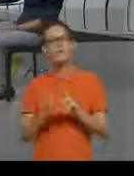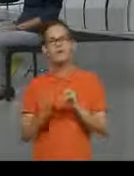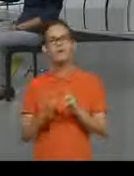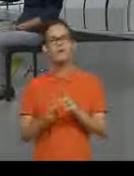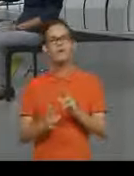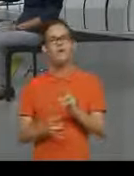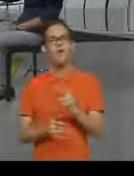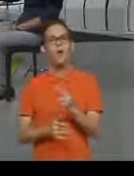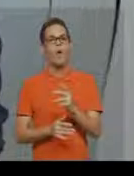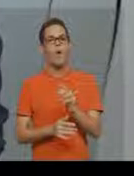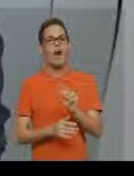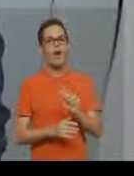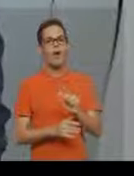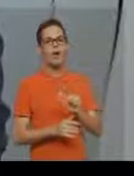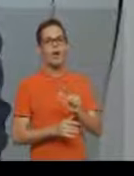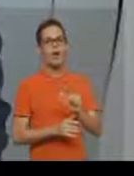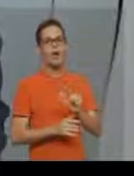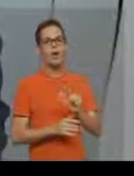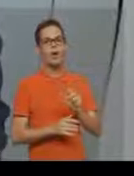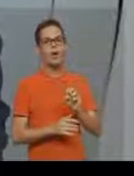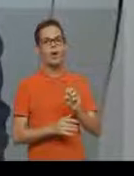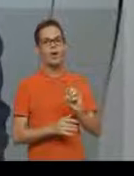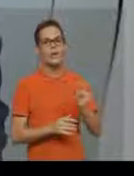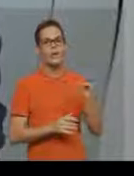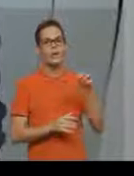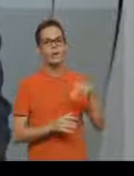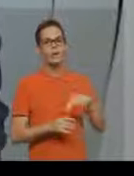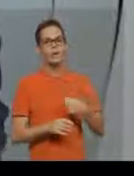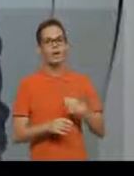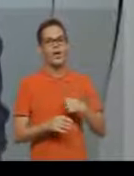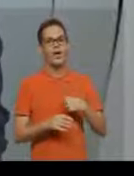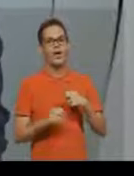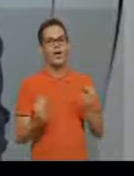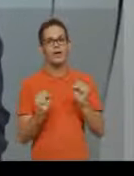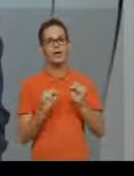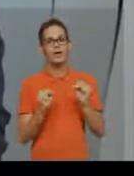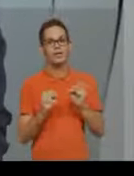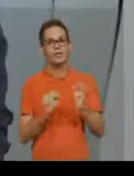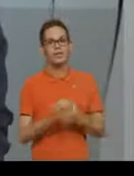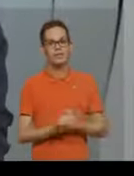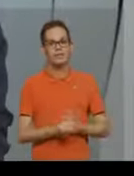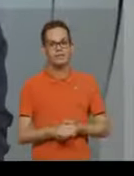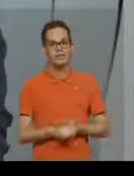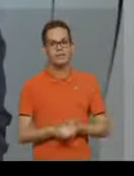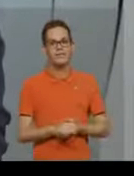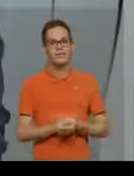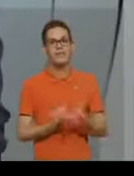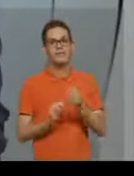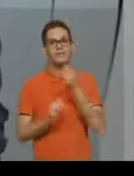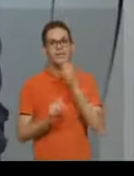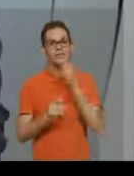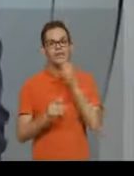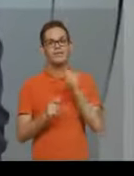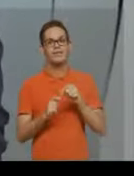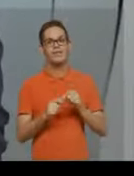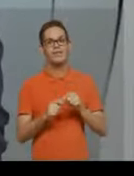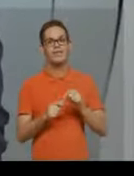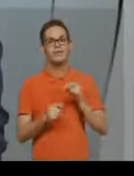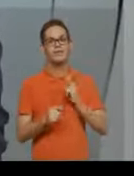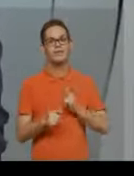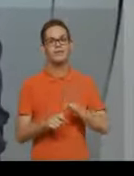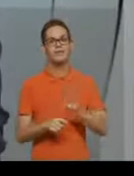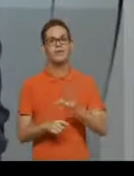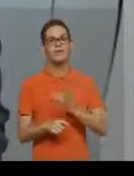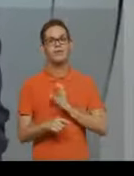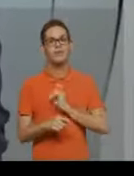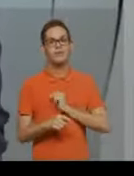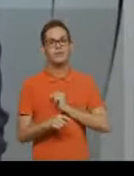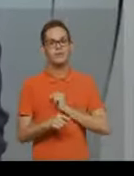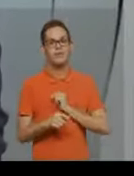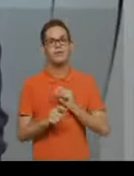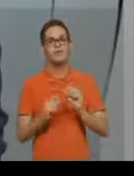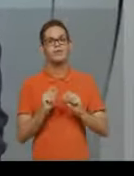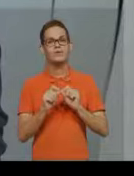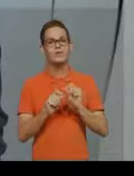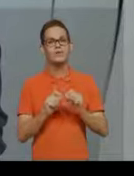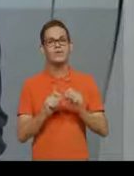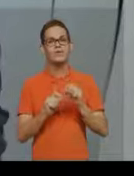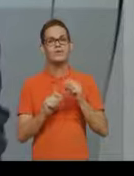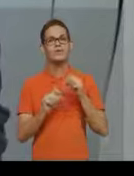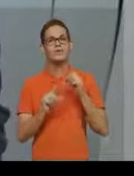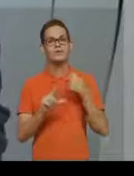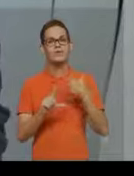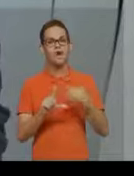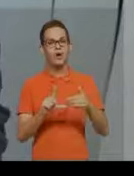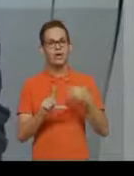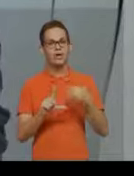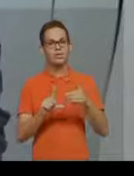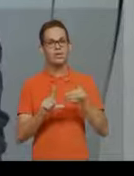eu queria ter feito essa aula, porque eu adoro. Nem cheguei a fazer do Halloween, devia ter feito. Sempre fui apaixonado. Quando comecei a dar aula de inglês